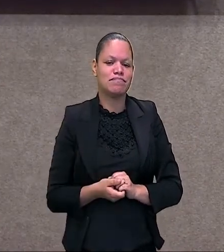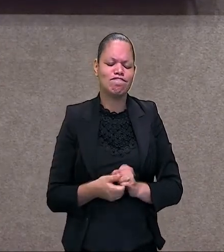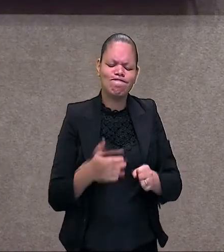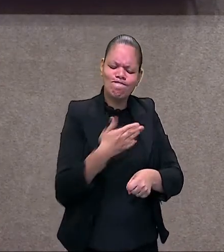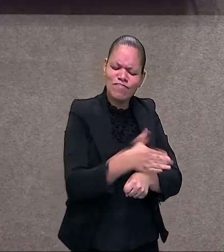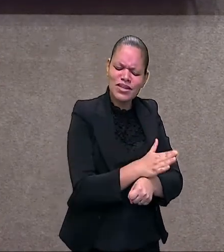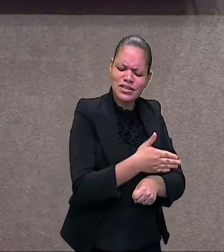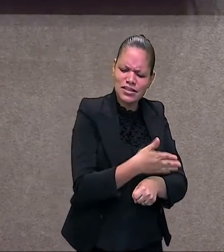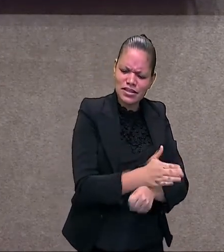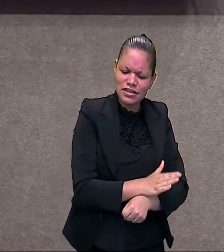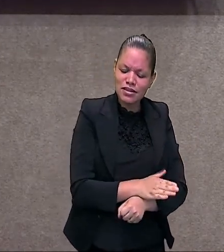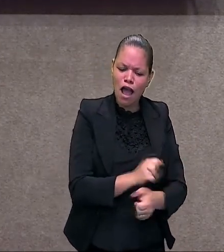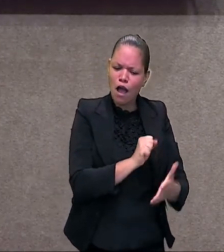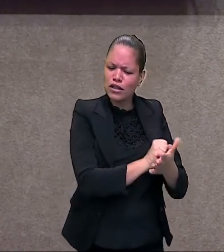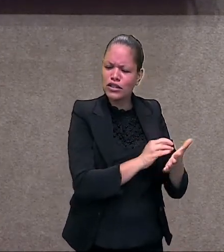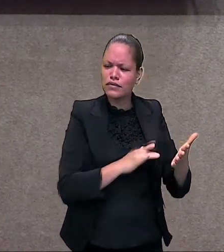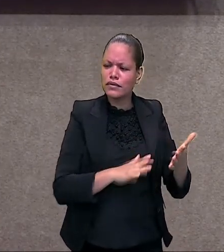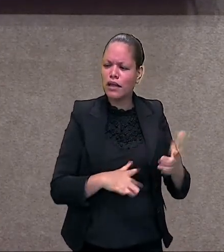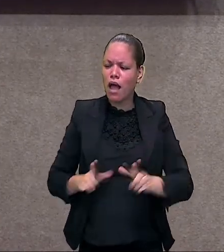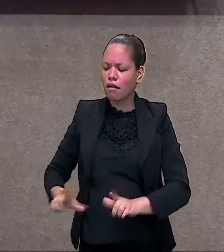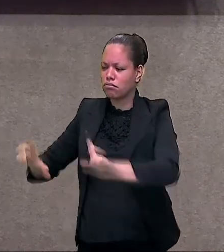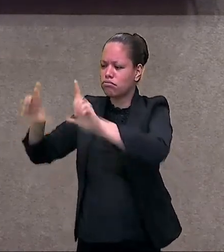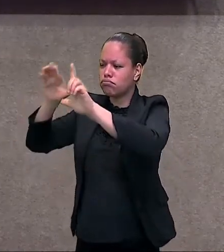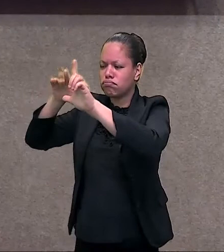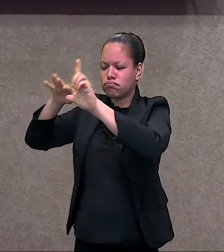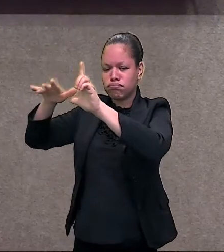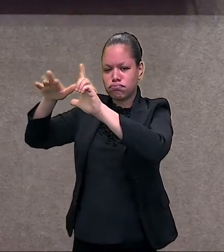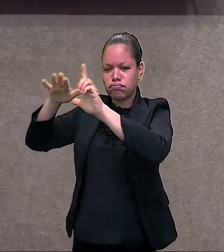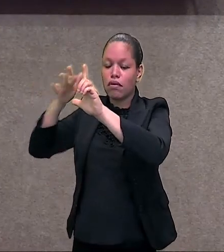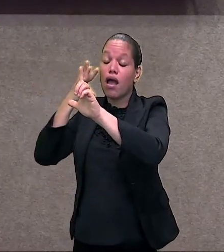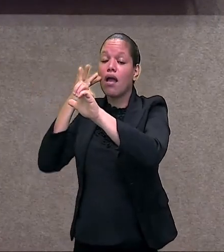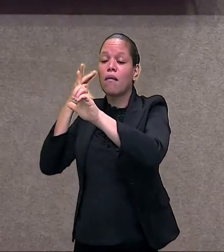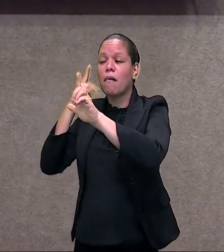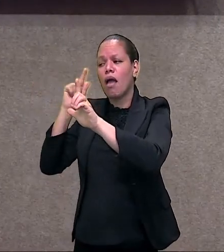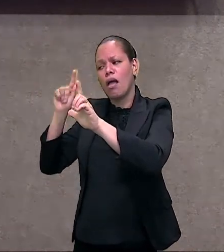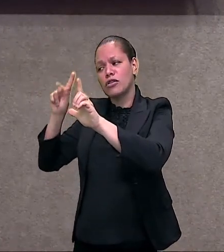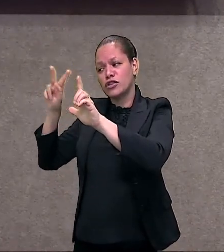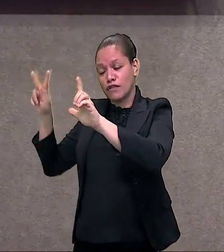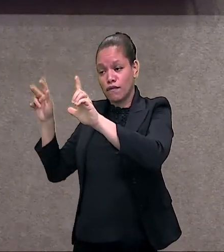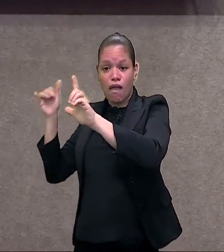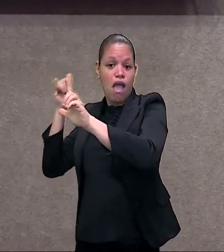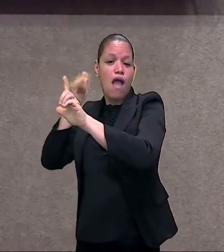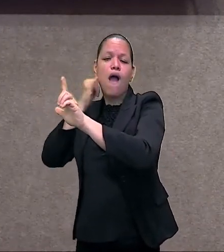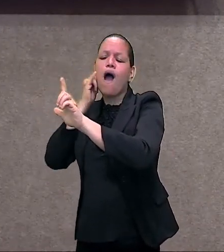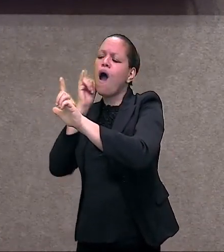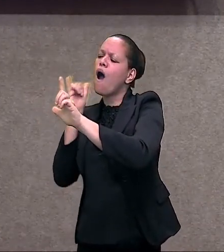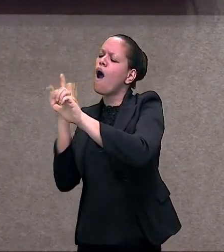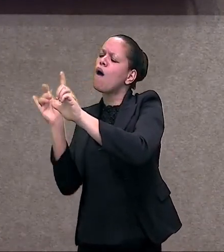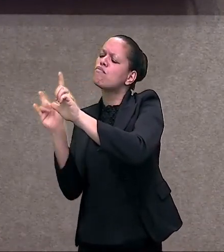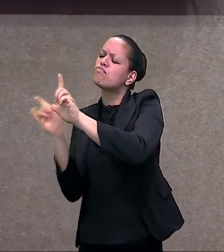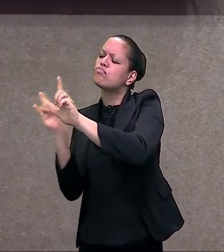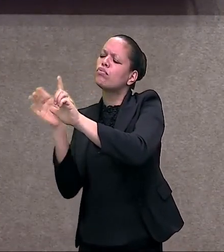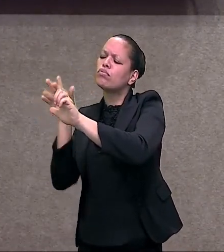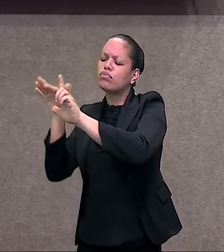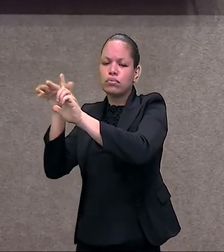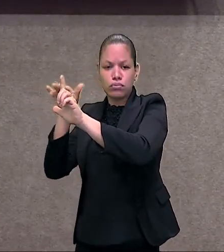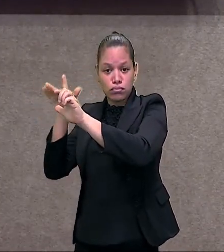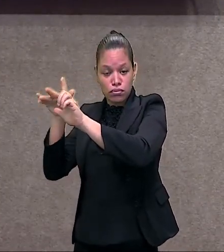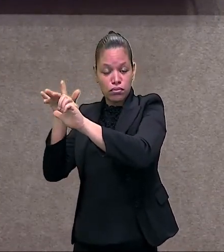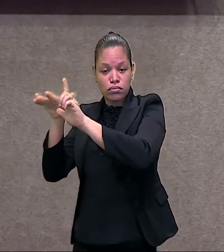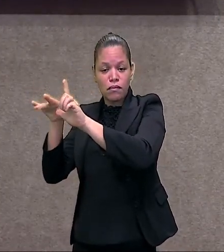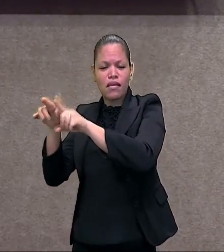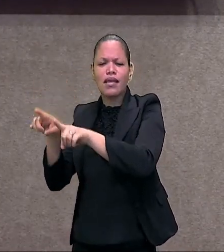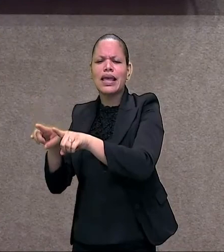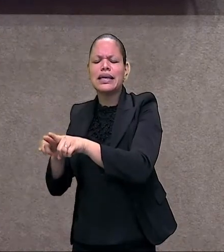para acessar nossas atividades na plataforma SMED GV, aponte a câmera do seu celular na imagem que aparece no canto da